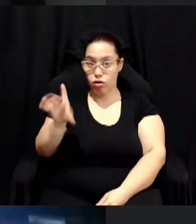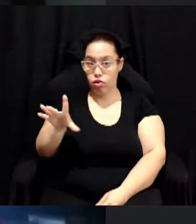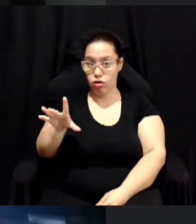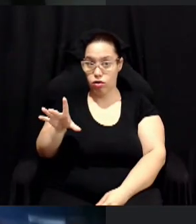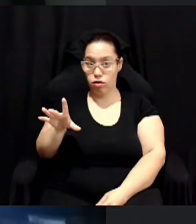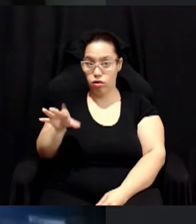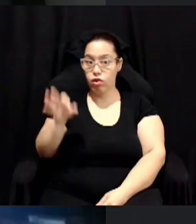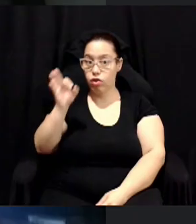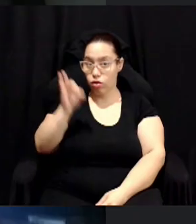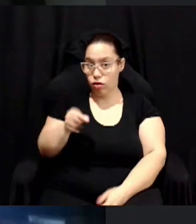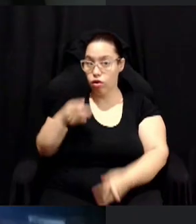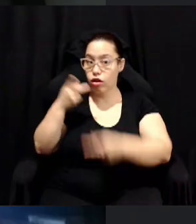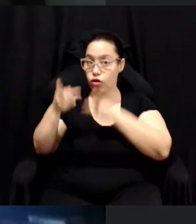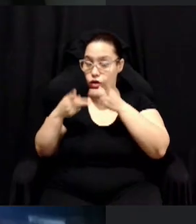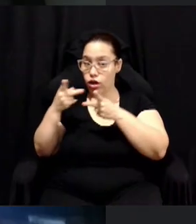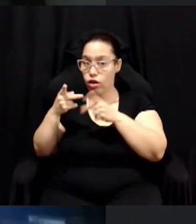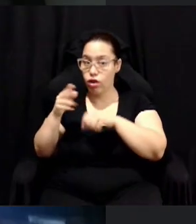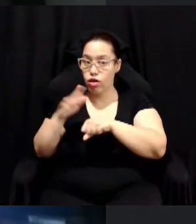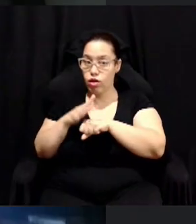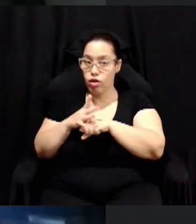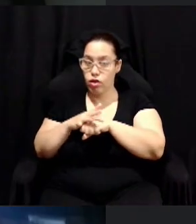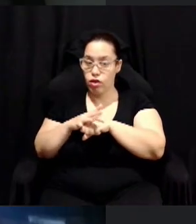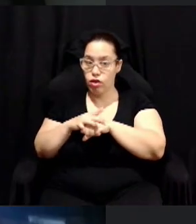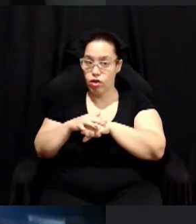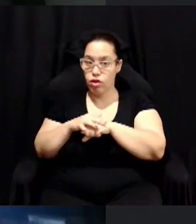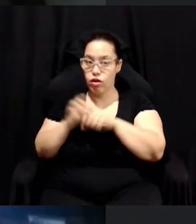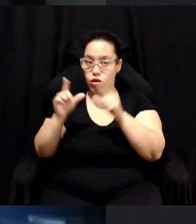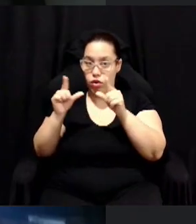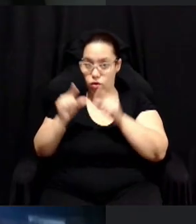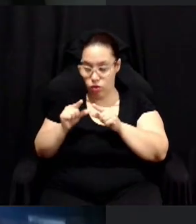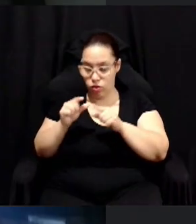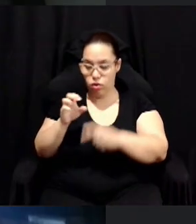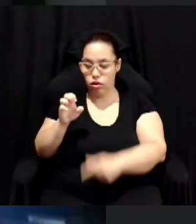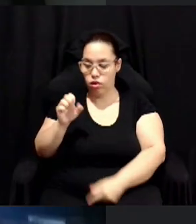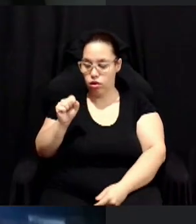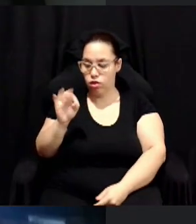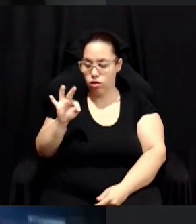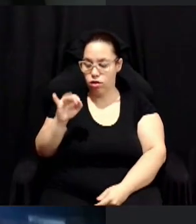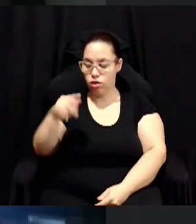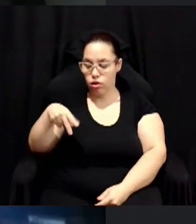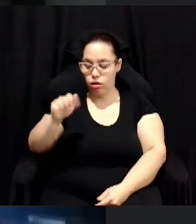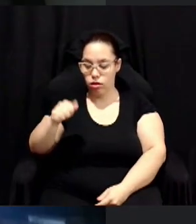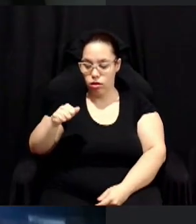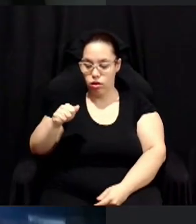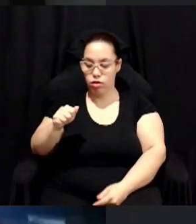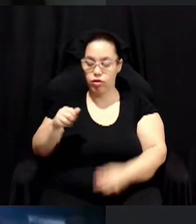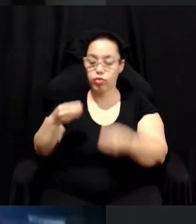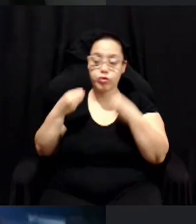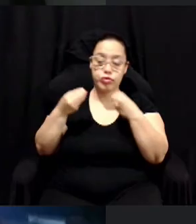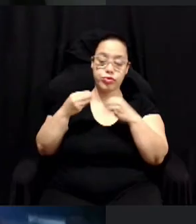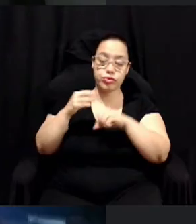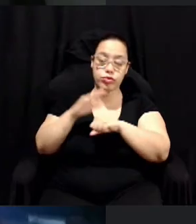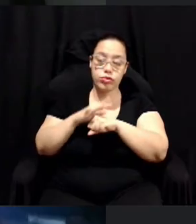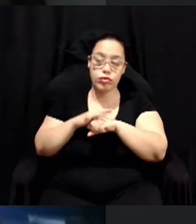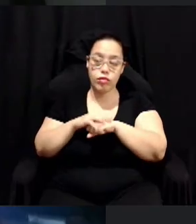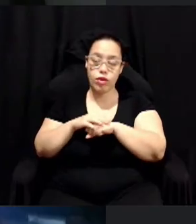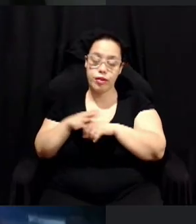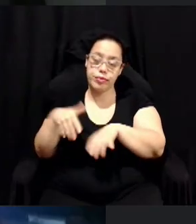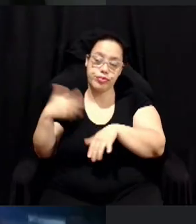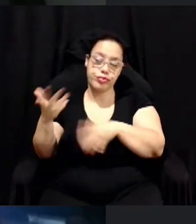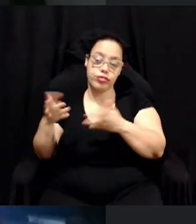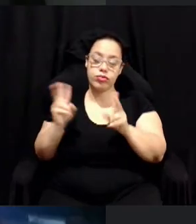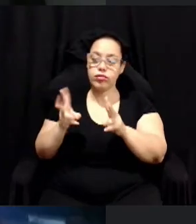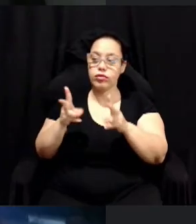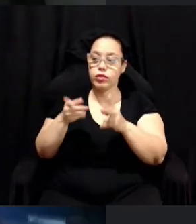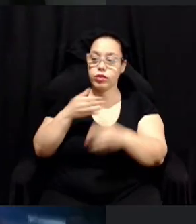referir à doença. Isso acaba também diminuindo um pouco o estigma. Em relação a como lidar com a doença, isso vai de cada um. Eu sempre prefiro falar que eu